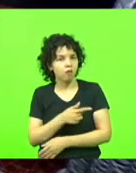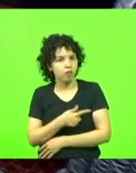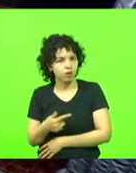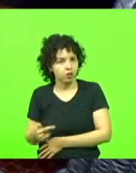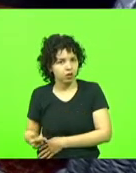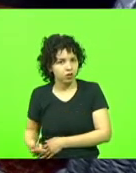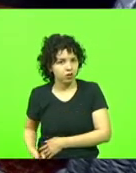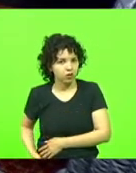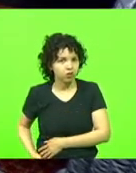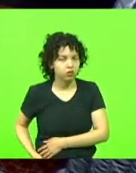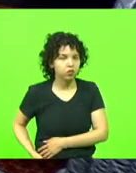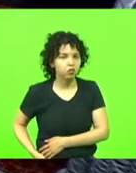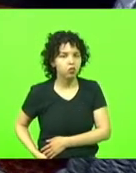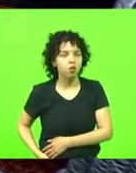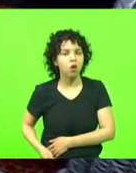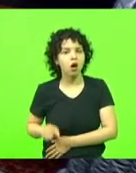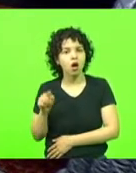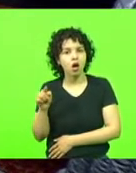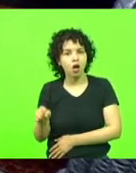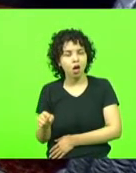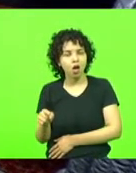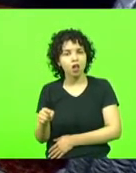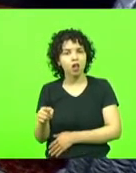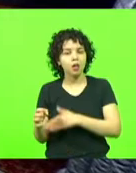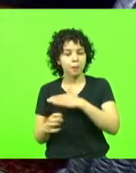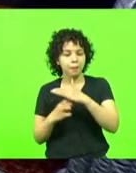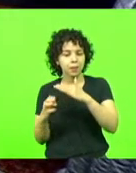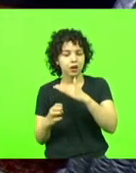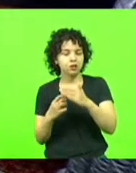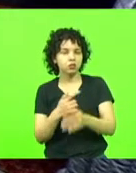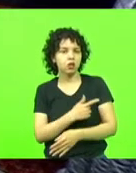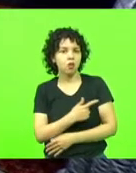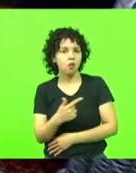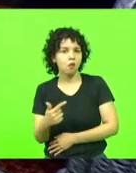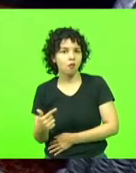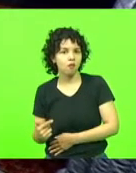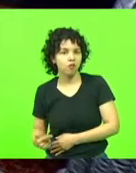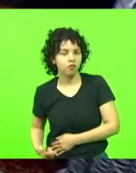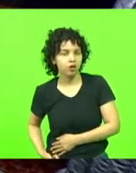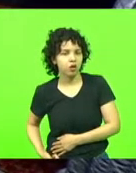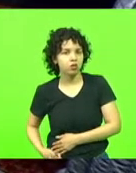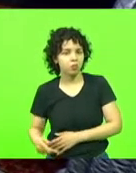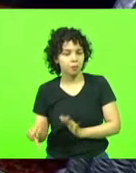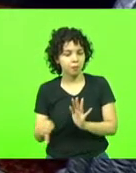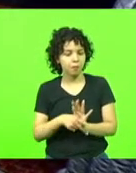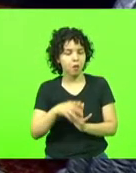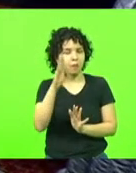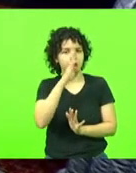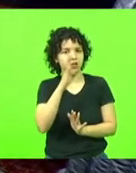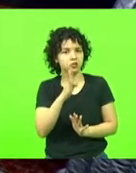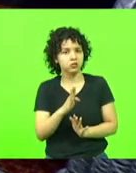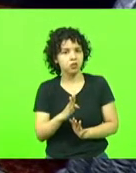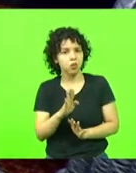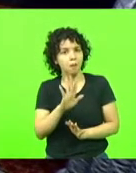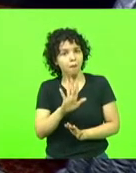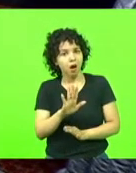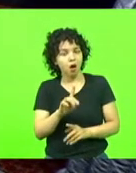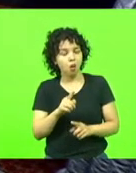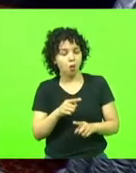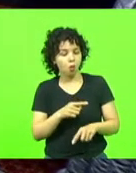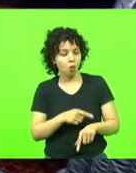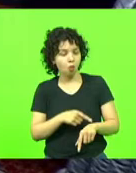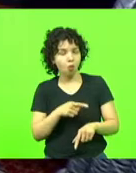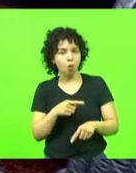estatal brasileira se, na hora que o brasileiro precisa, ela não cria condições, né,